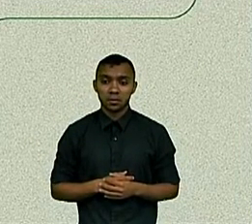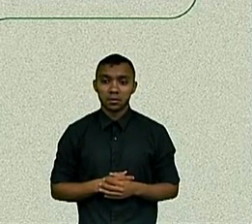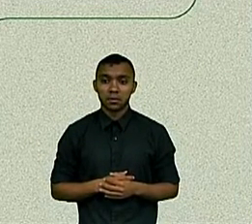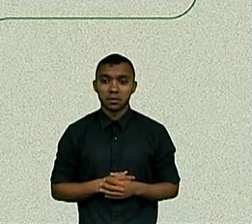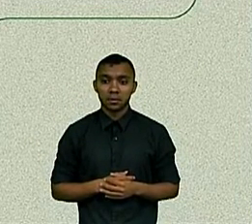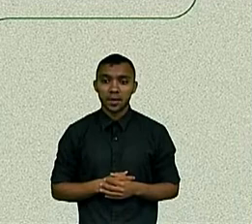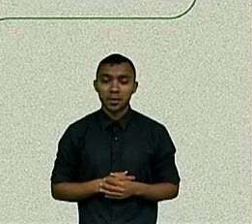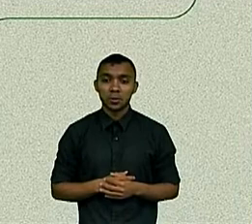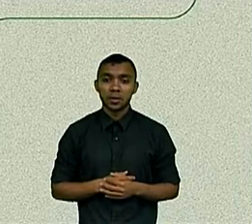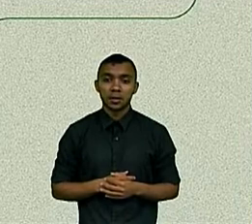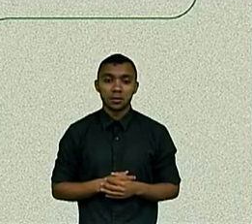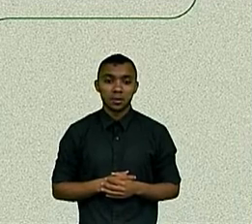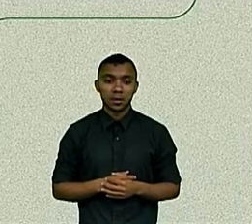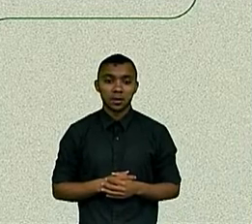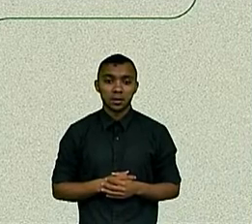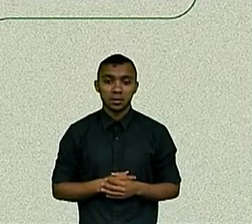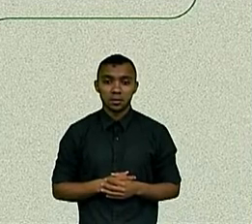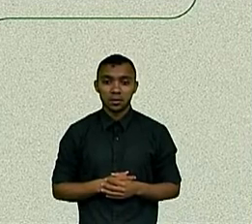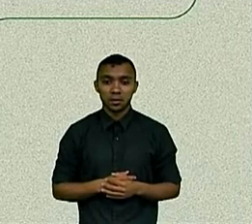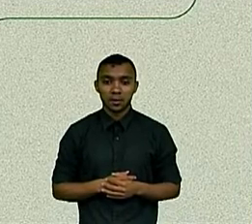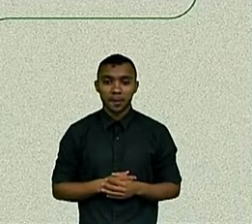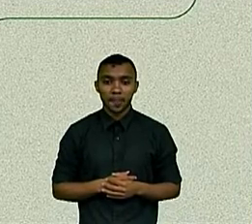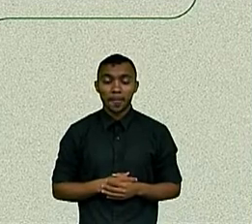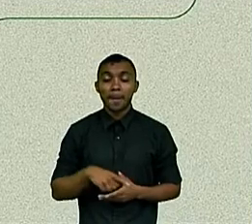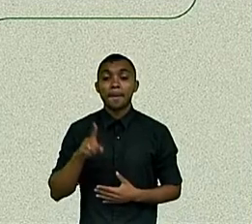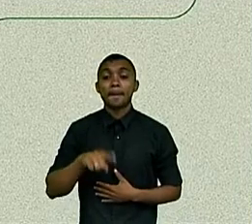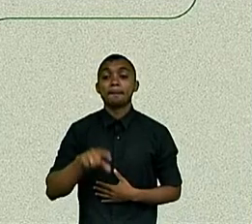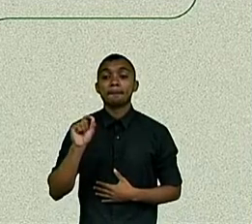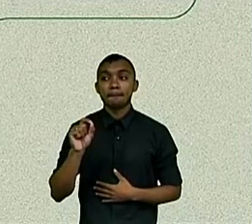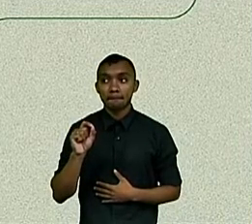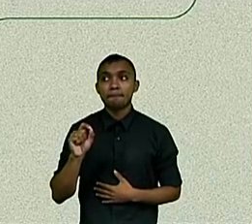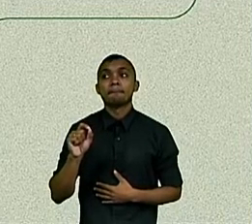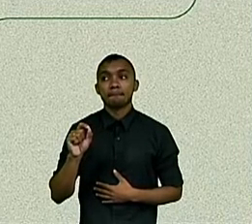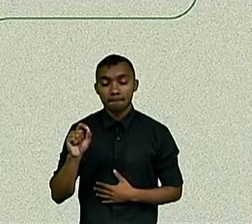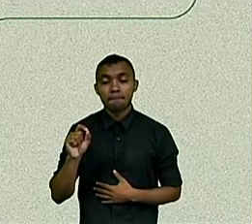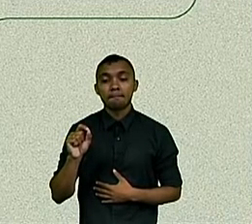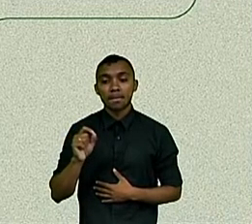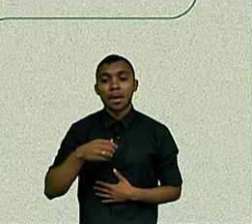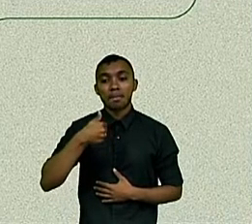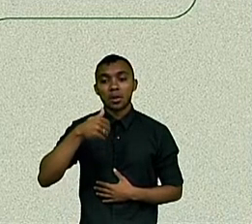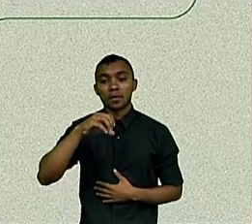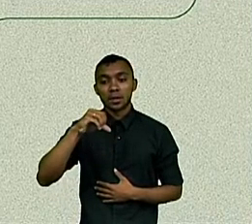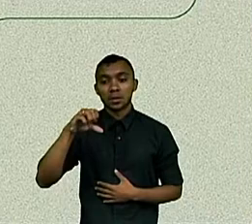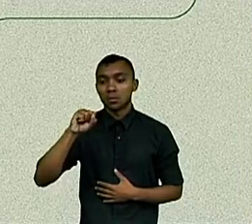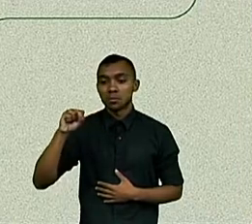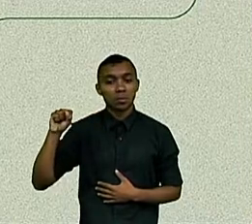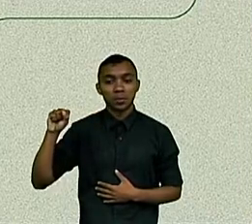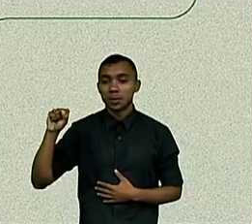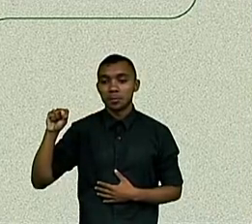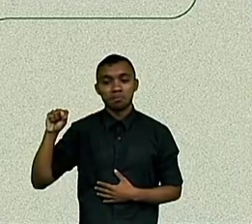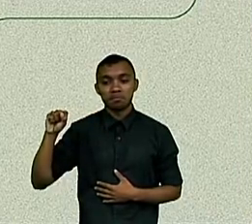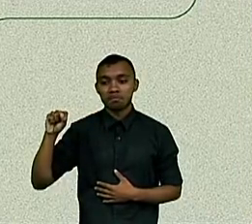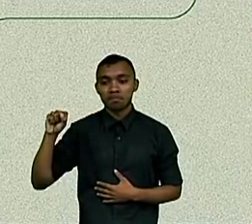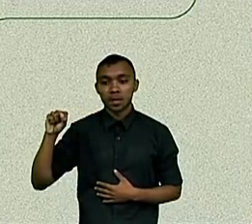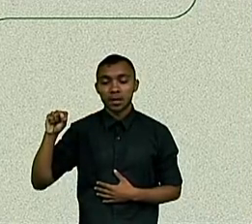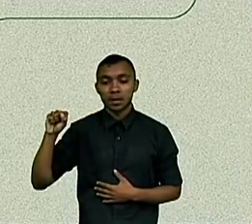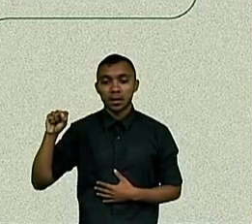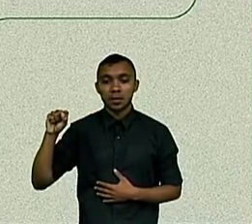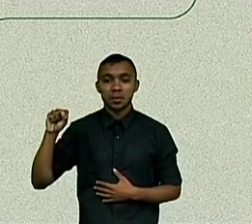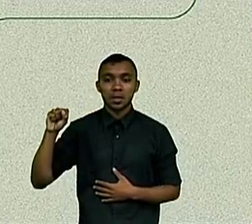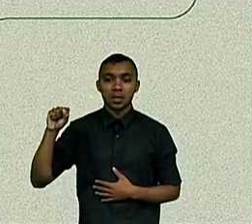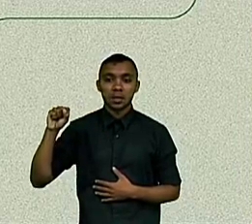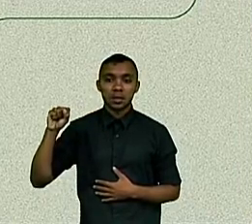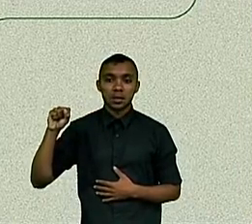não há tá a constituição federal de 1988 certo e essa constituição